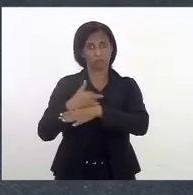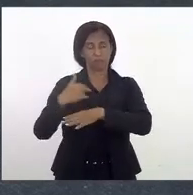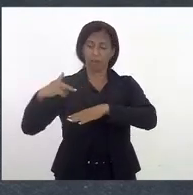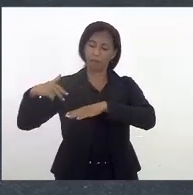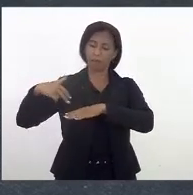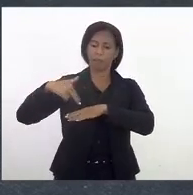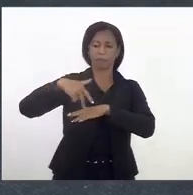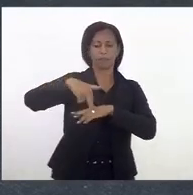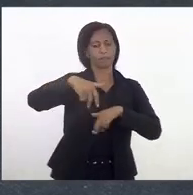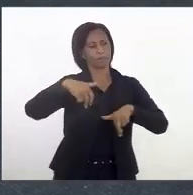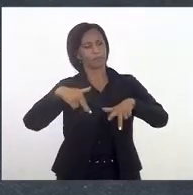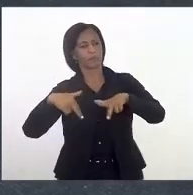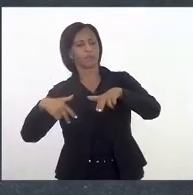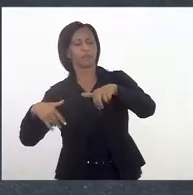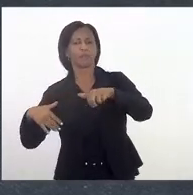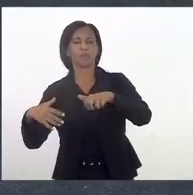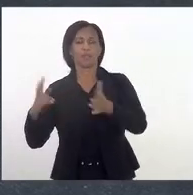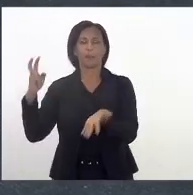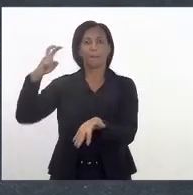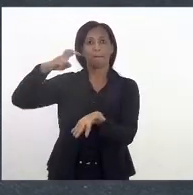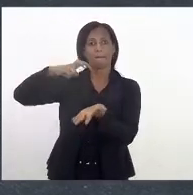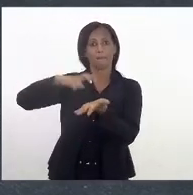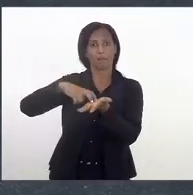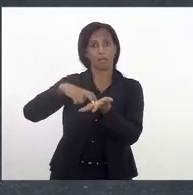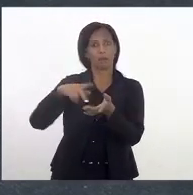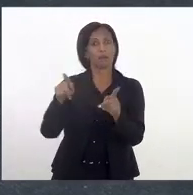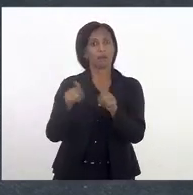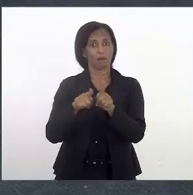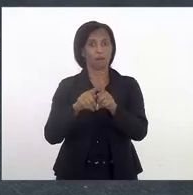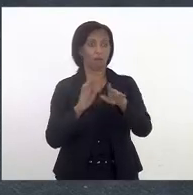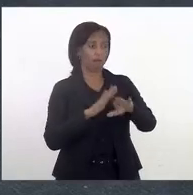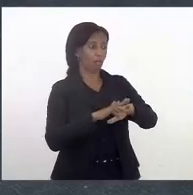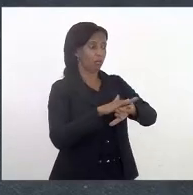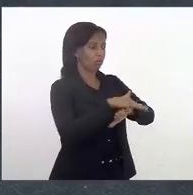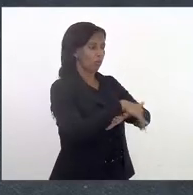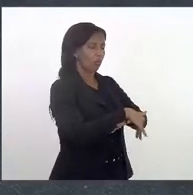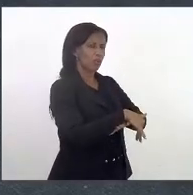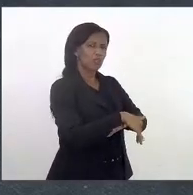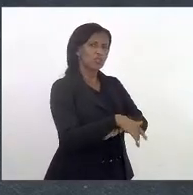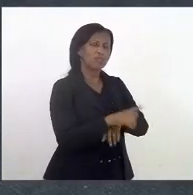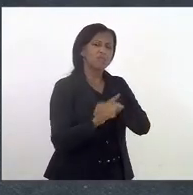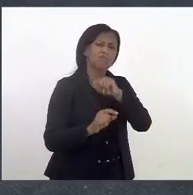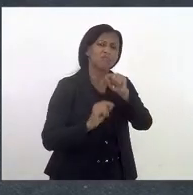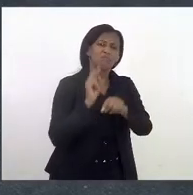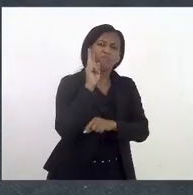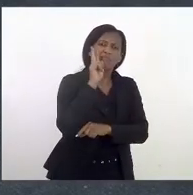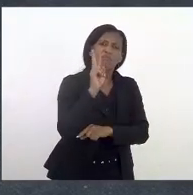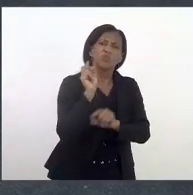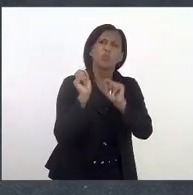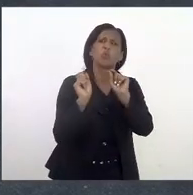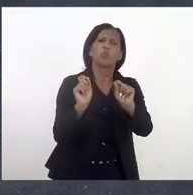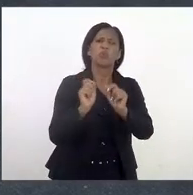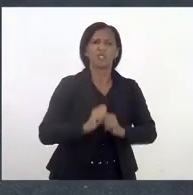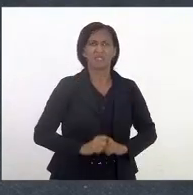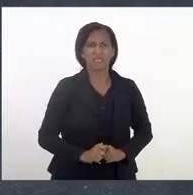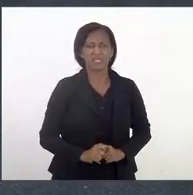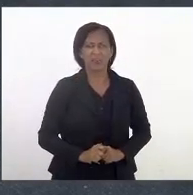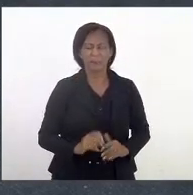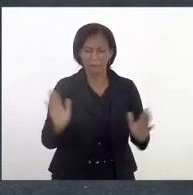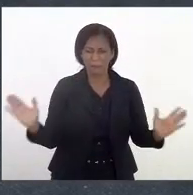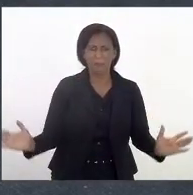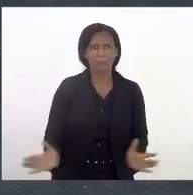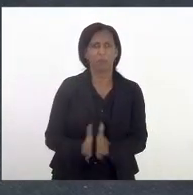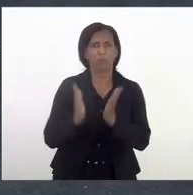durante o dia e durante a noite e o que vemos degradação e